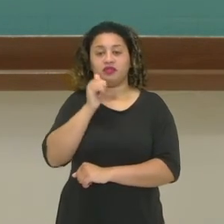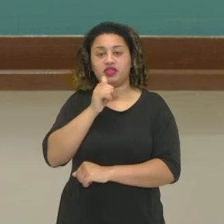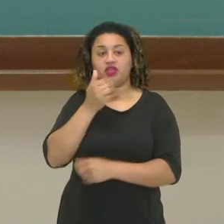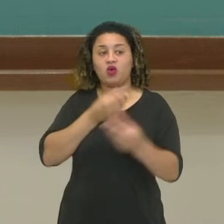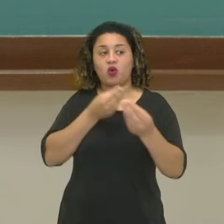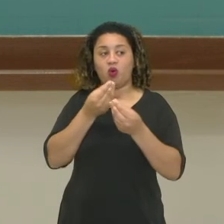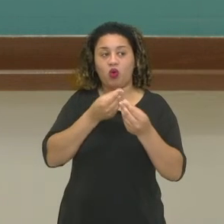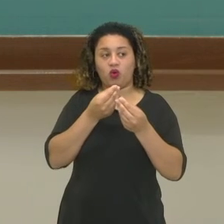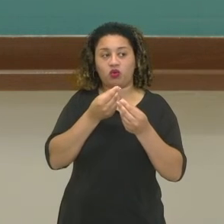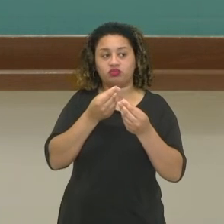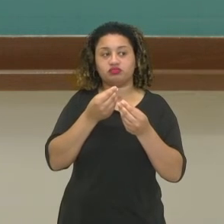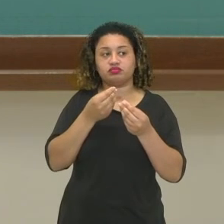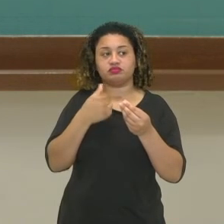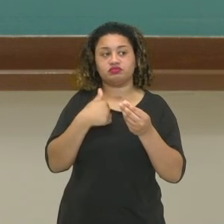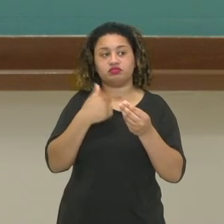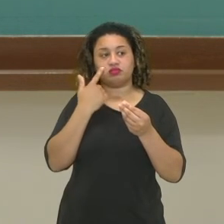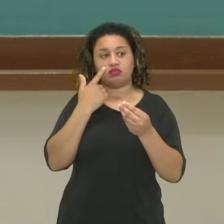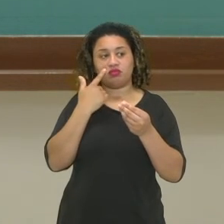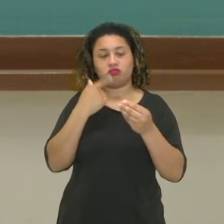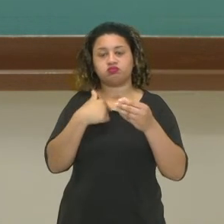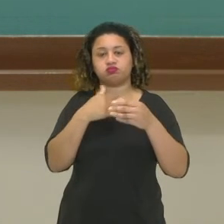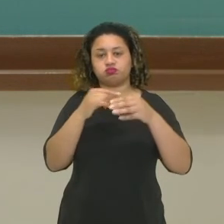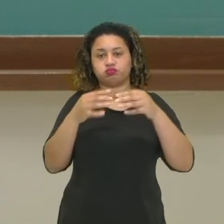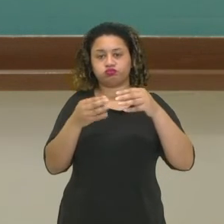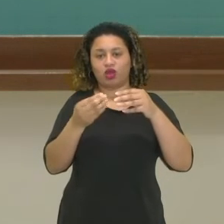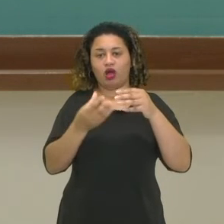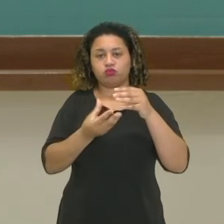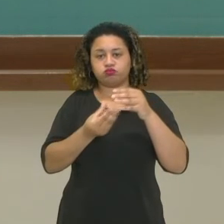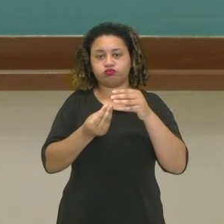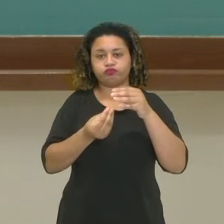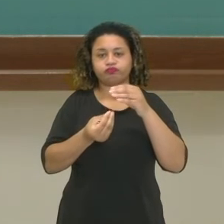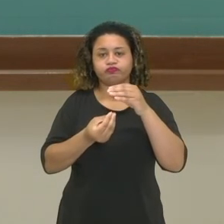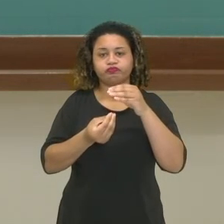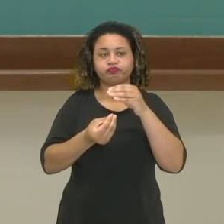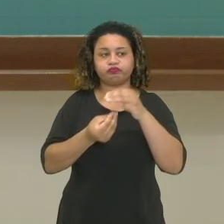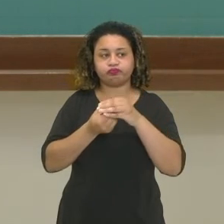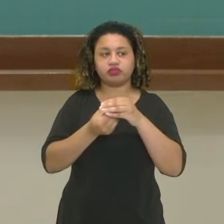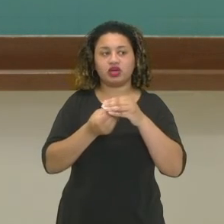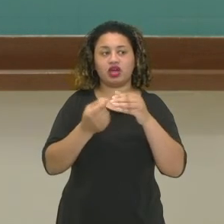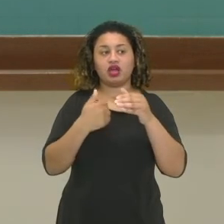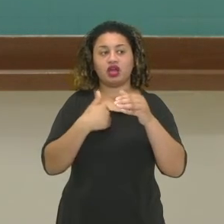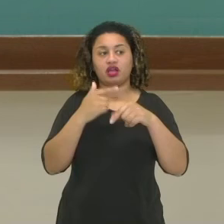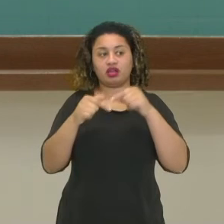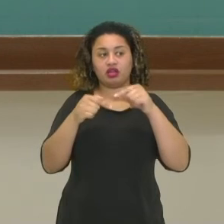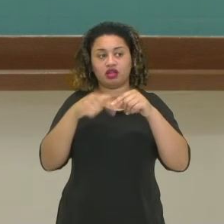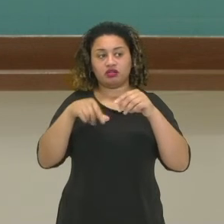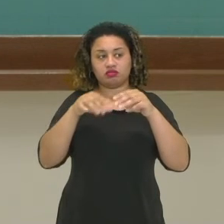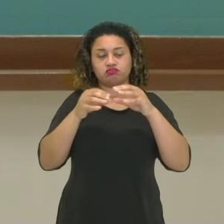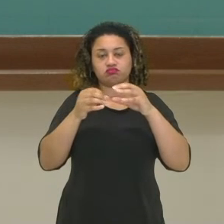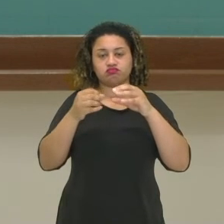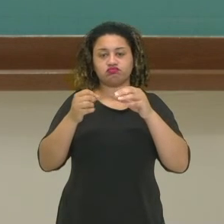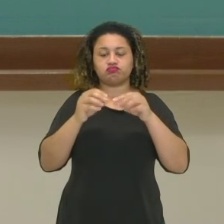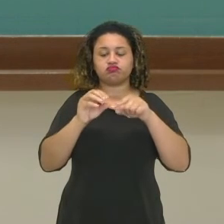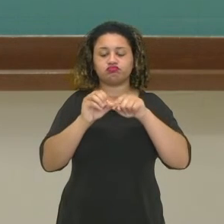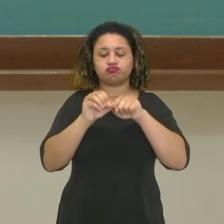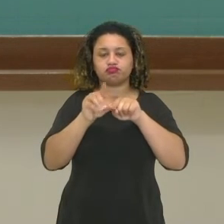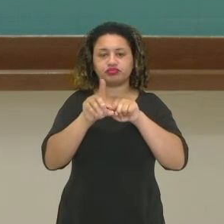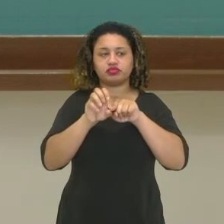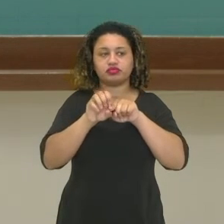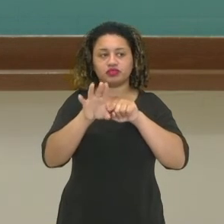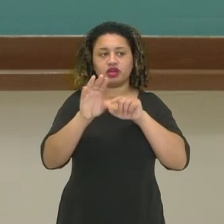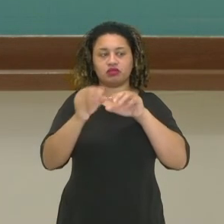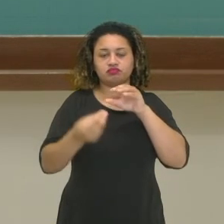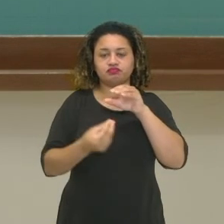colocado? Ele vai ser apertado, essa esponjinha, onde vai ser depositado o sêmen, colocado dentro do canal da